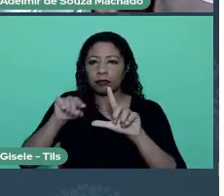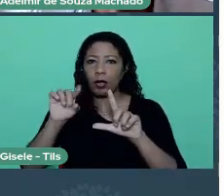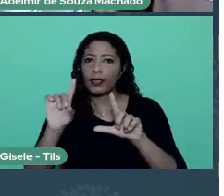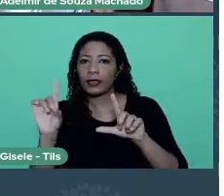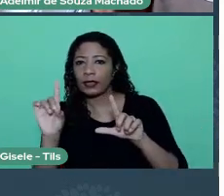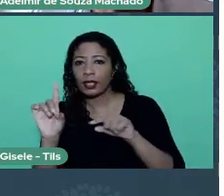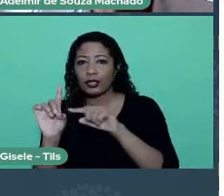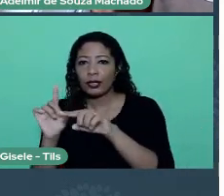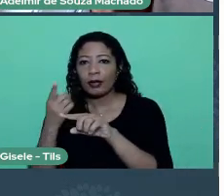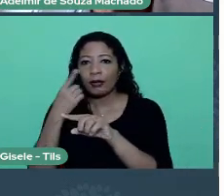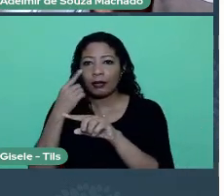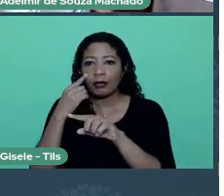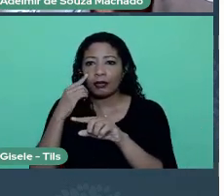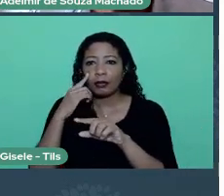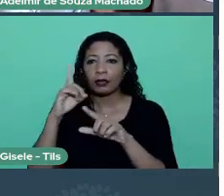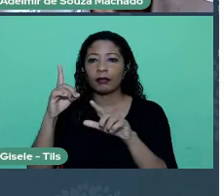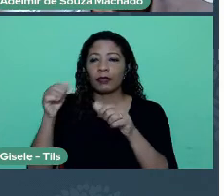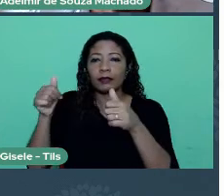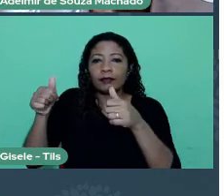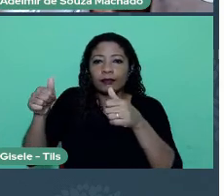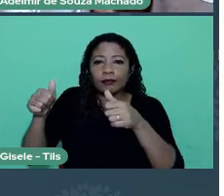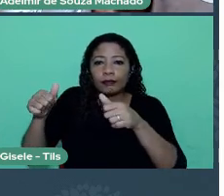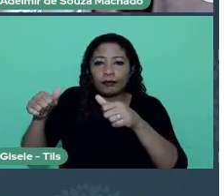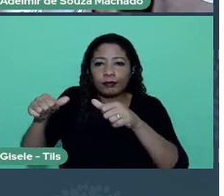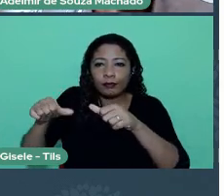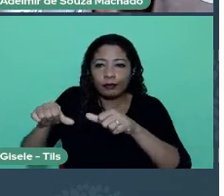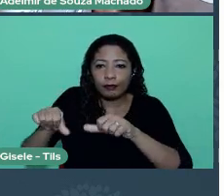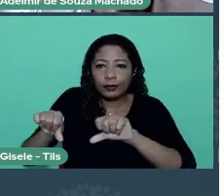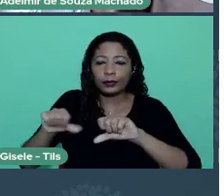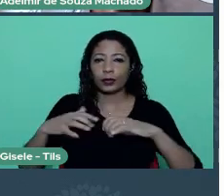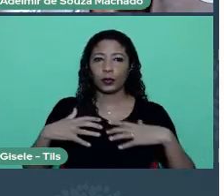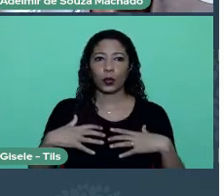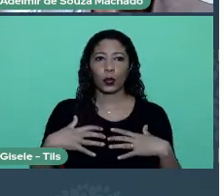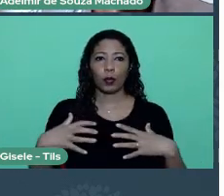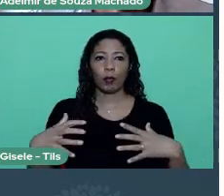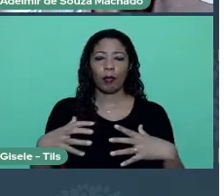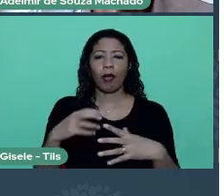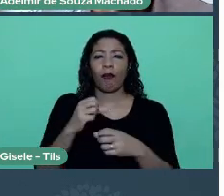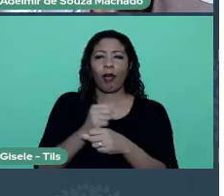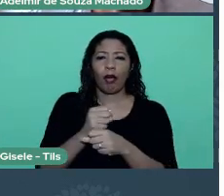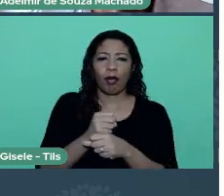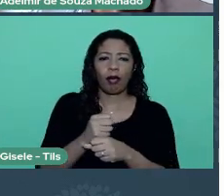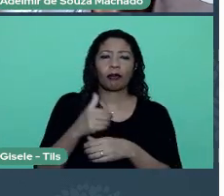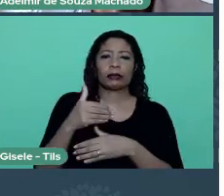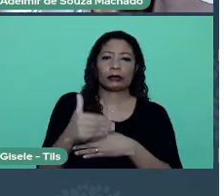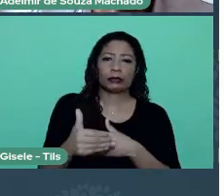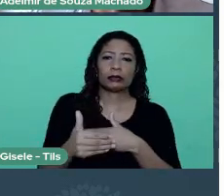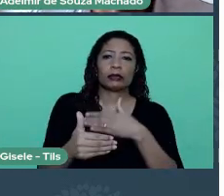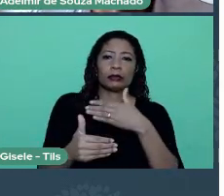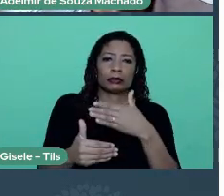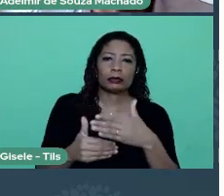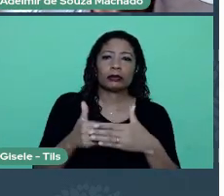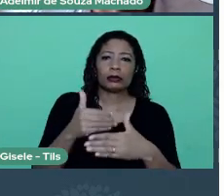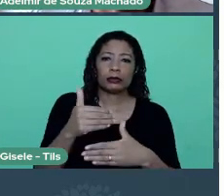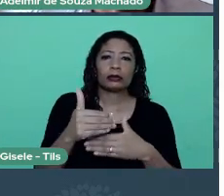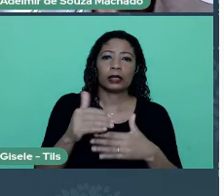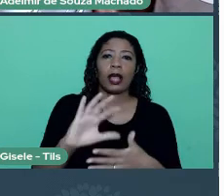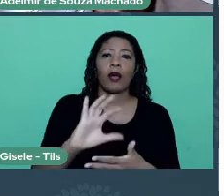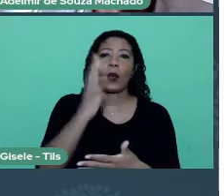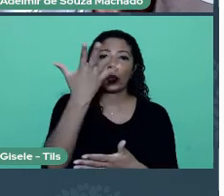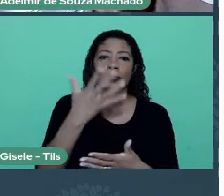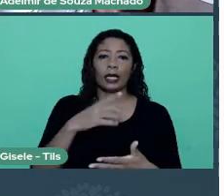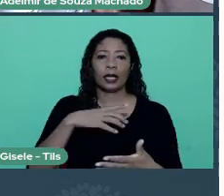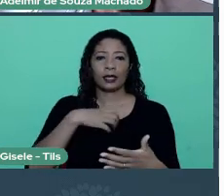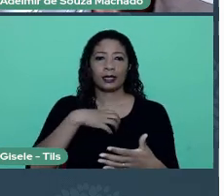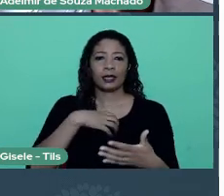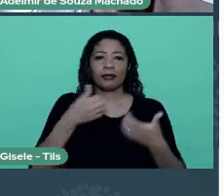pulmão ano após ano, quando essas exacerbações são infrequentes. Aqui,